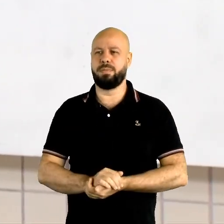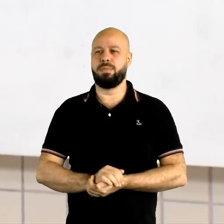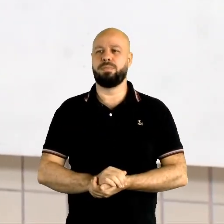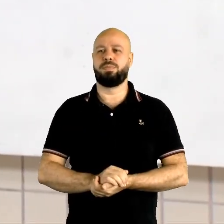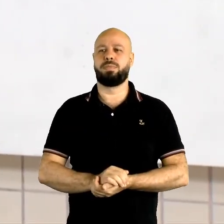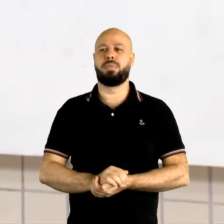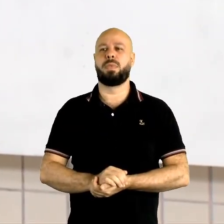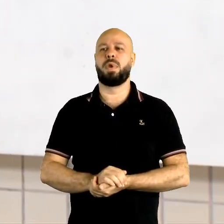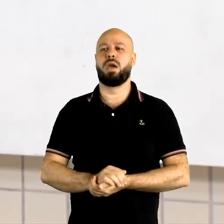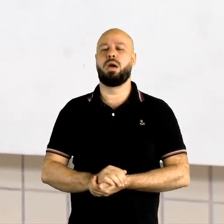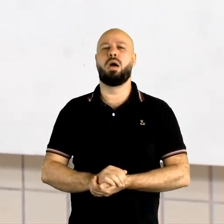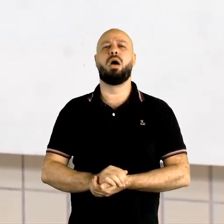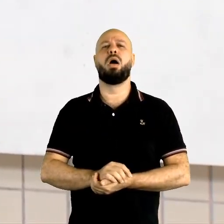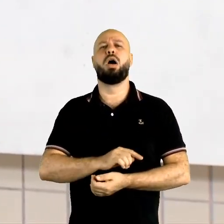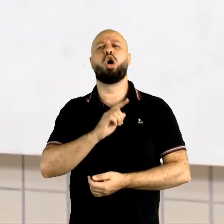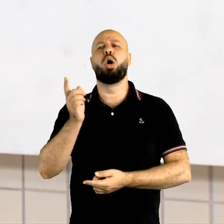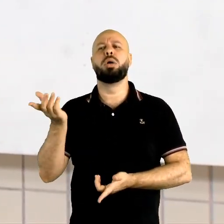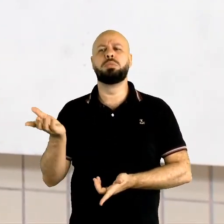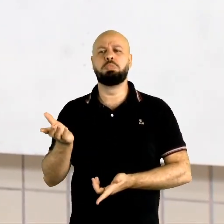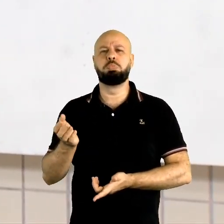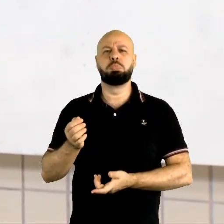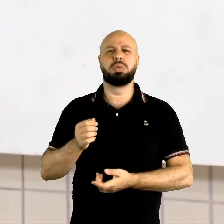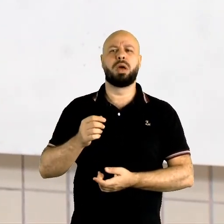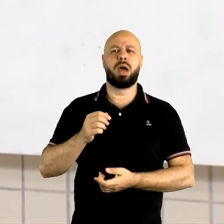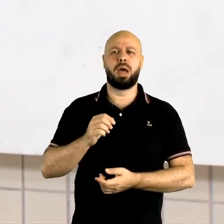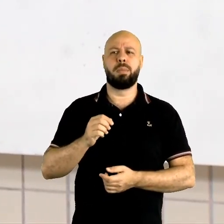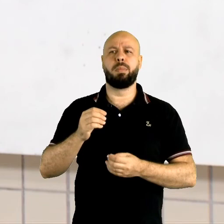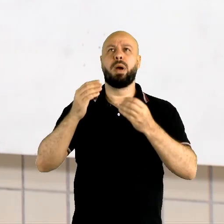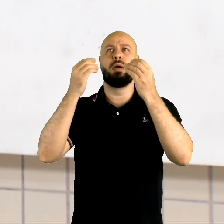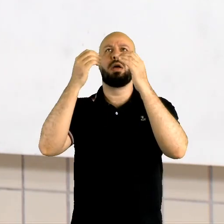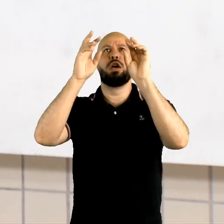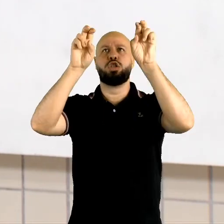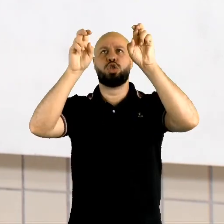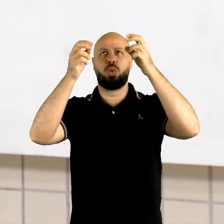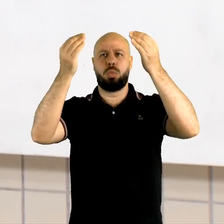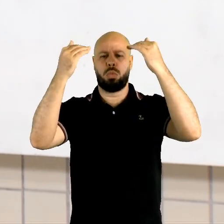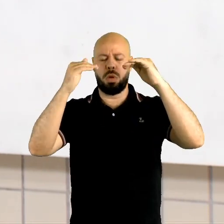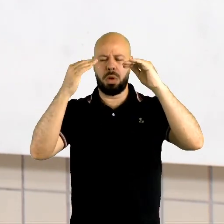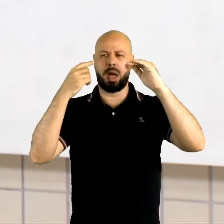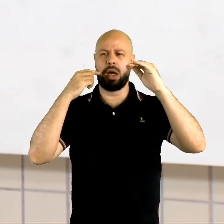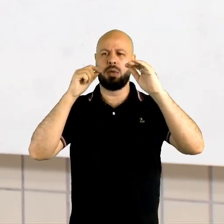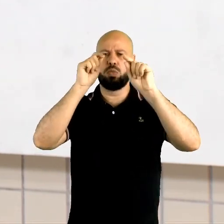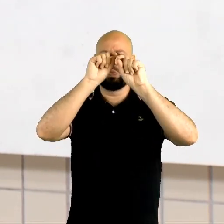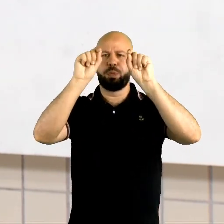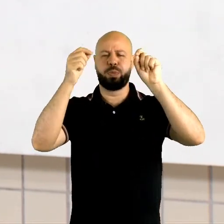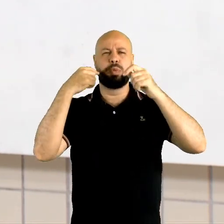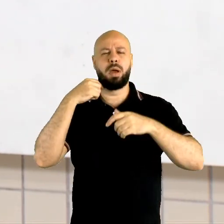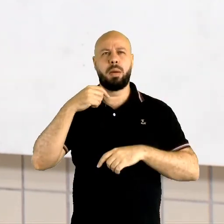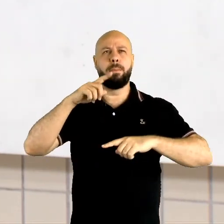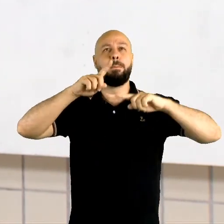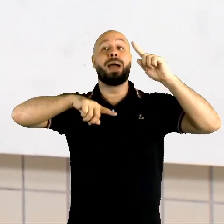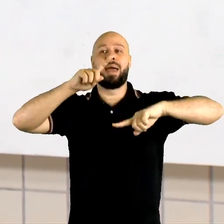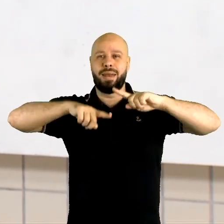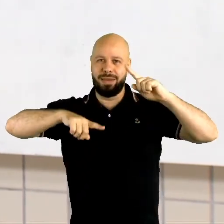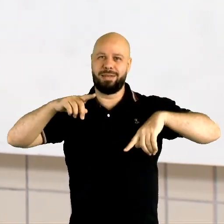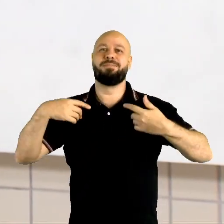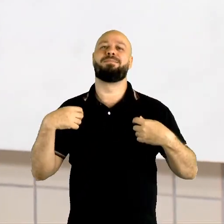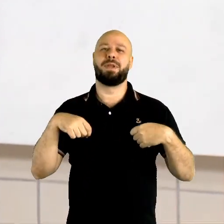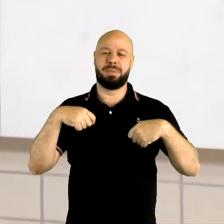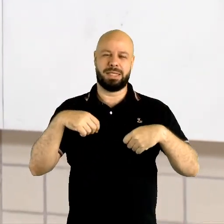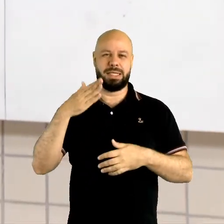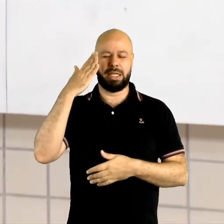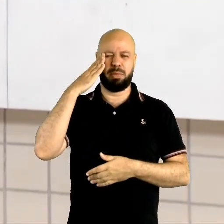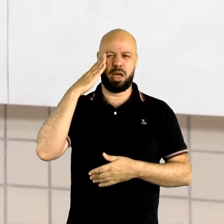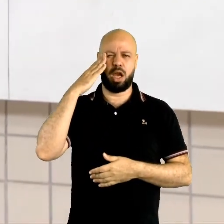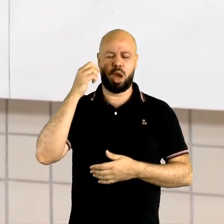que eu tenho? Ou seja, os materiais, materiais. Você vai relacionar quais são os